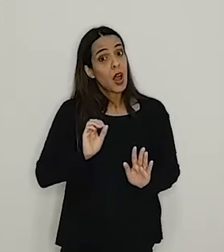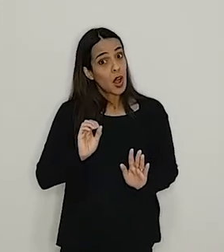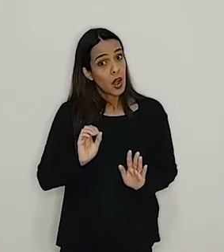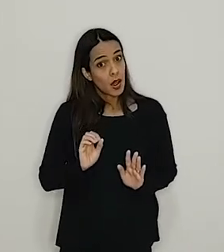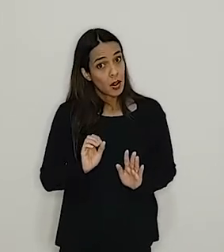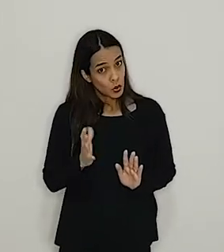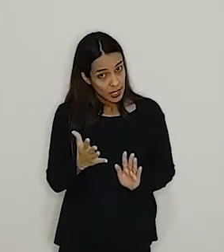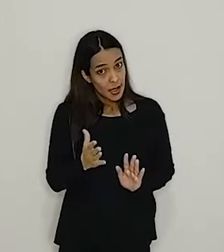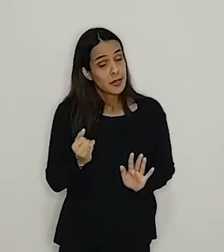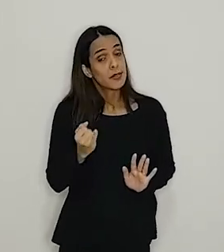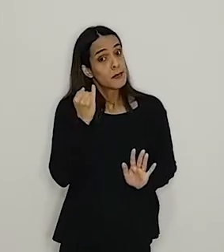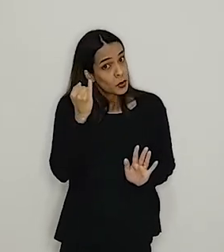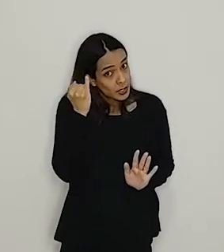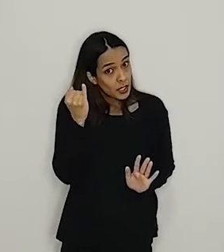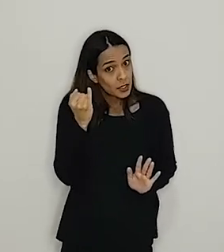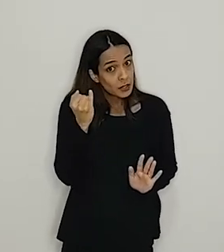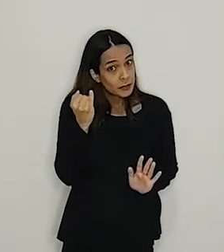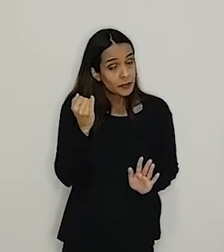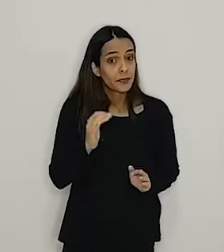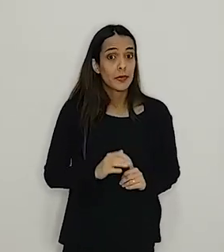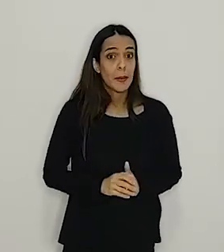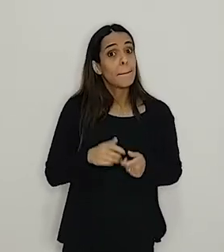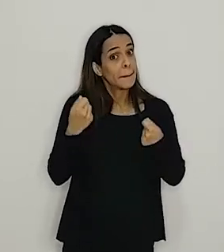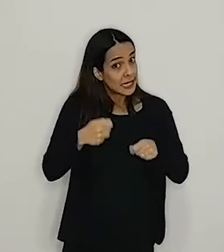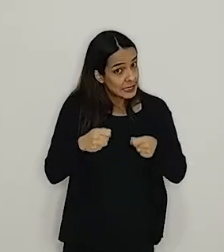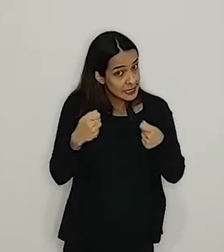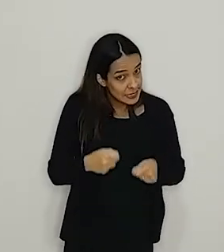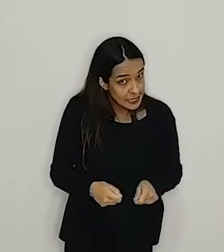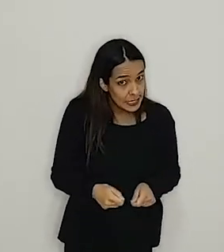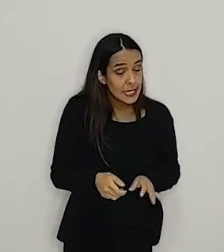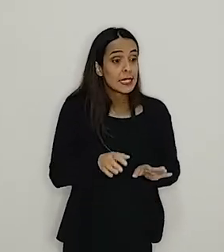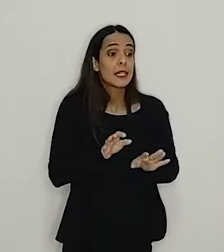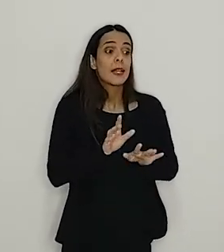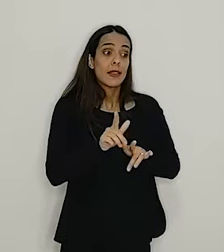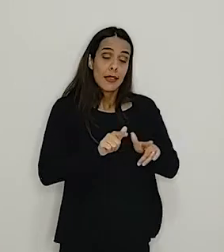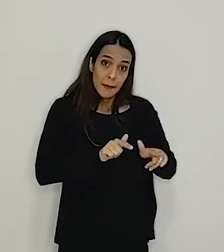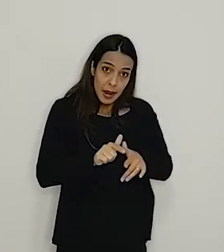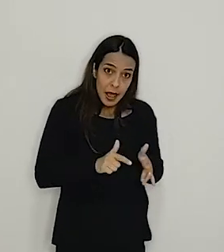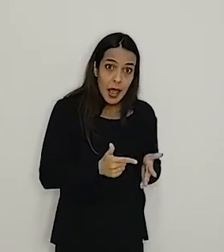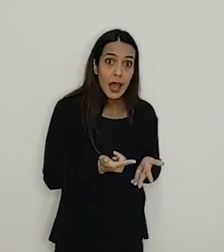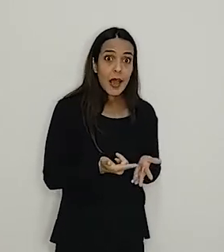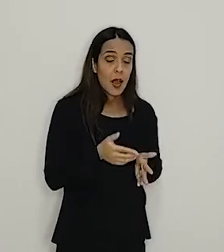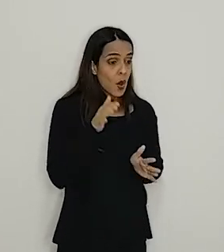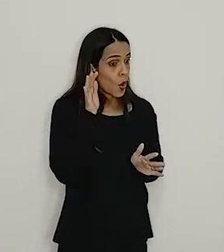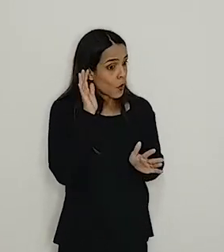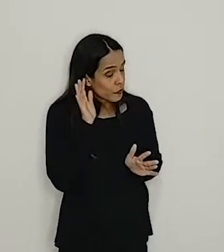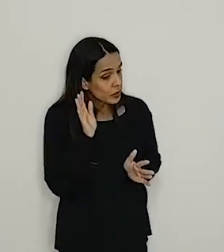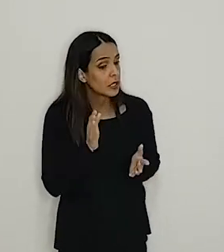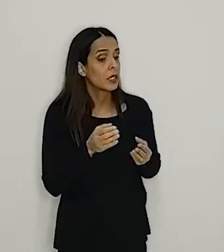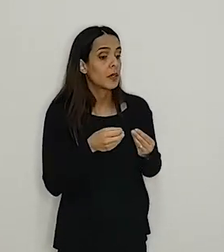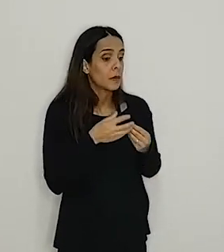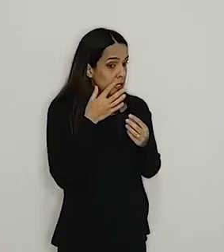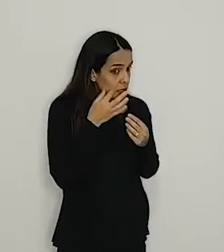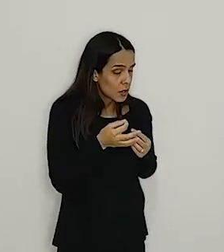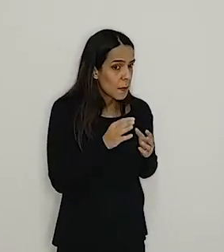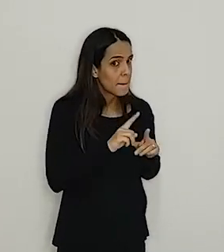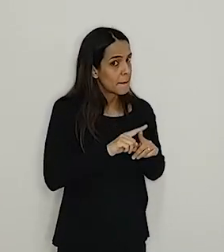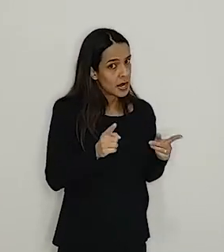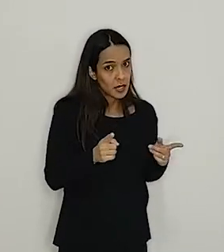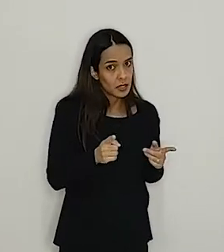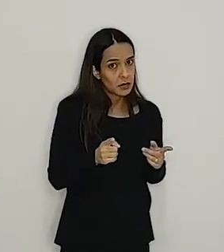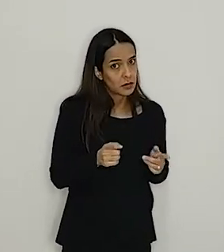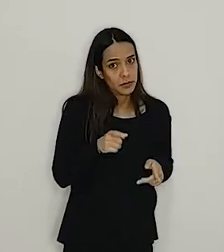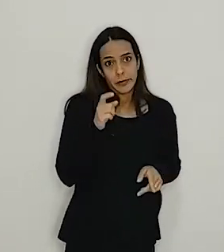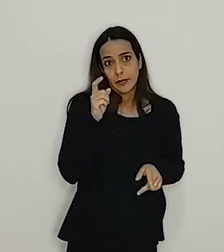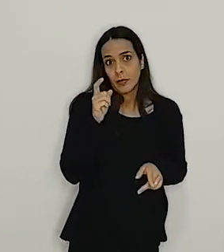que de fato é muito importante. E que de fato precisa ser escutado e trabalhado, mas não se justifica, né, o ato